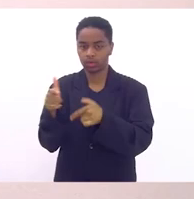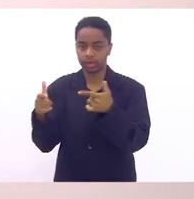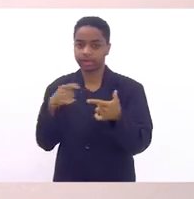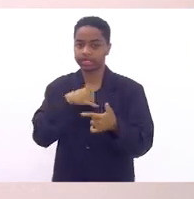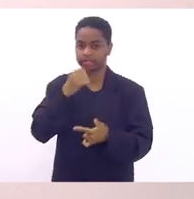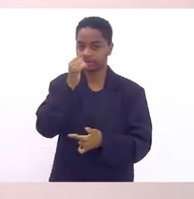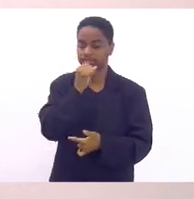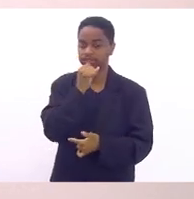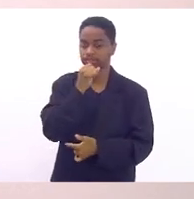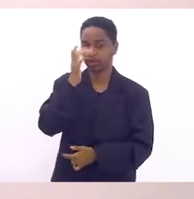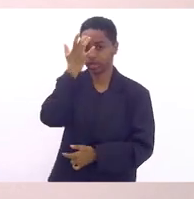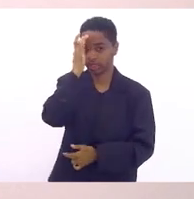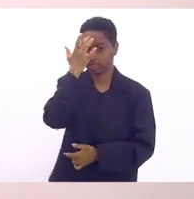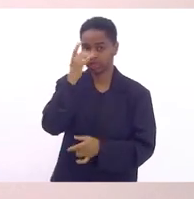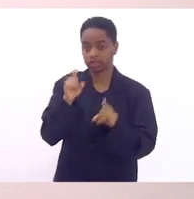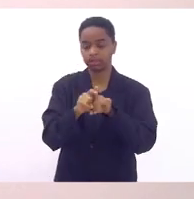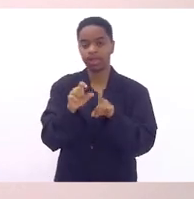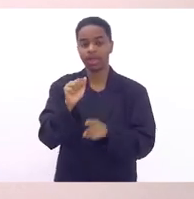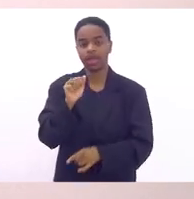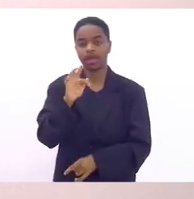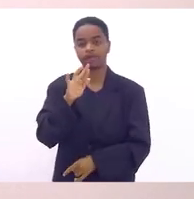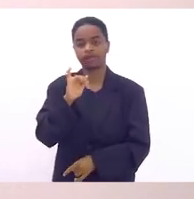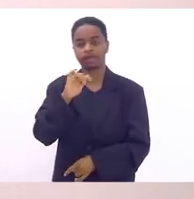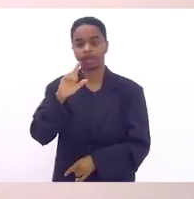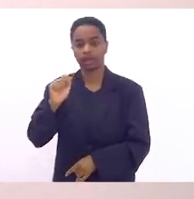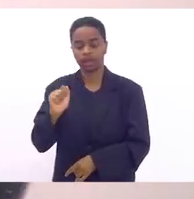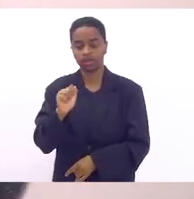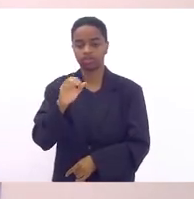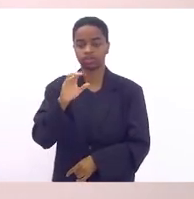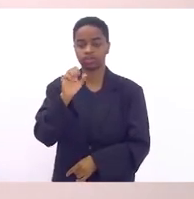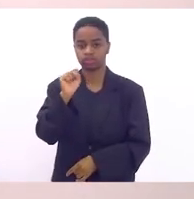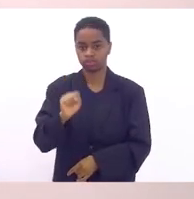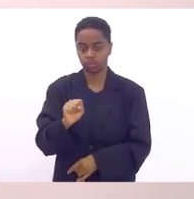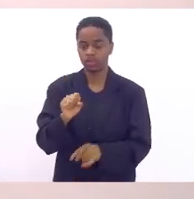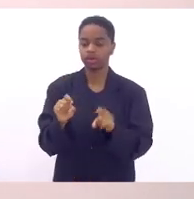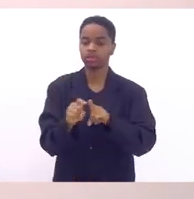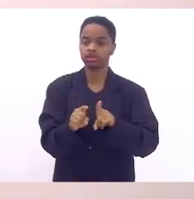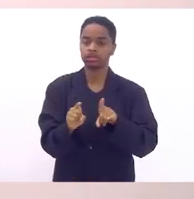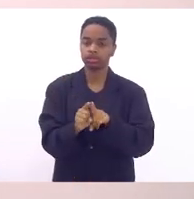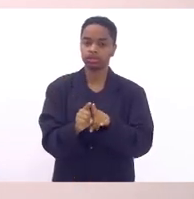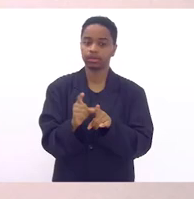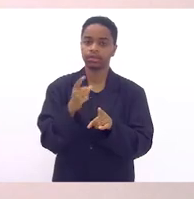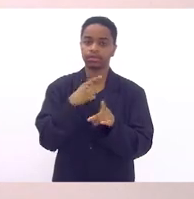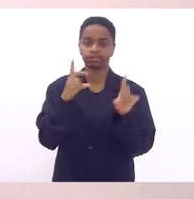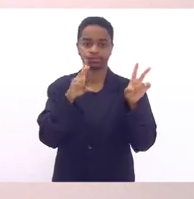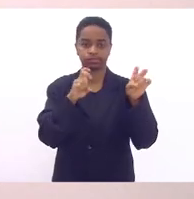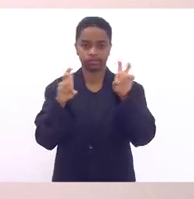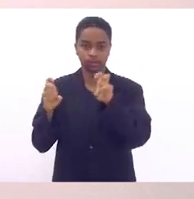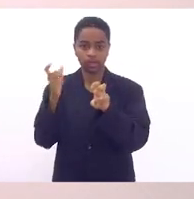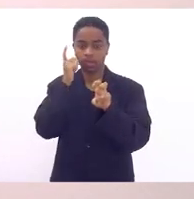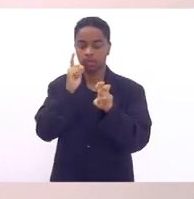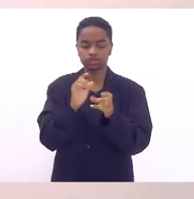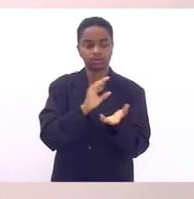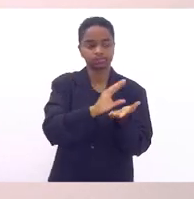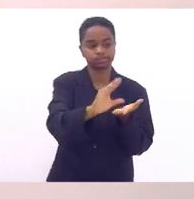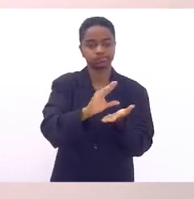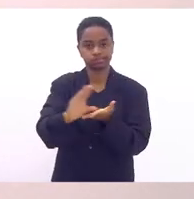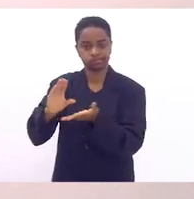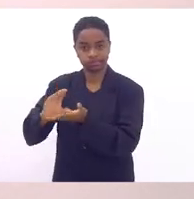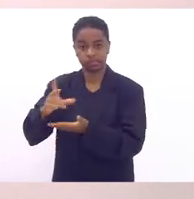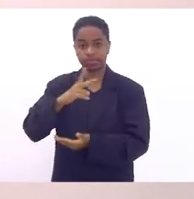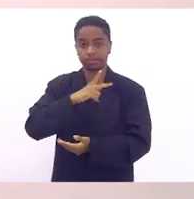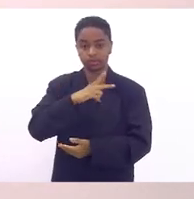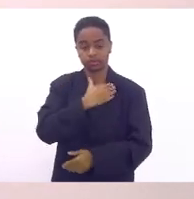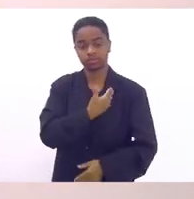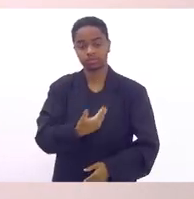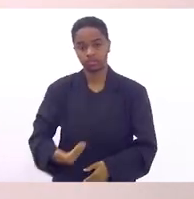índia na África do Sul para grandes temas que você possa articular o investimento filantrópico público e privado